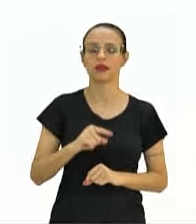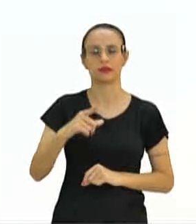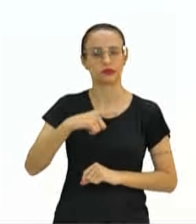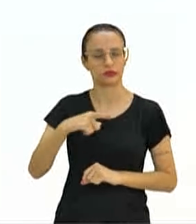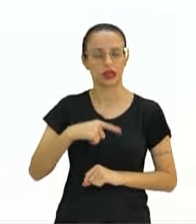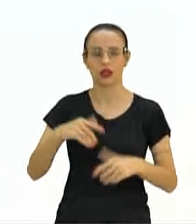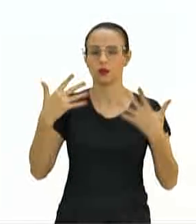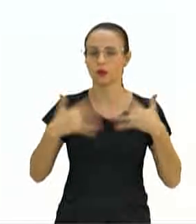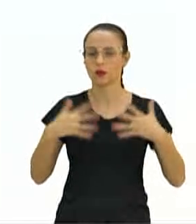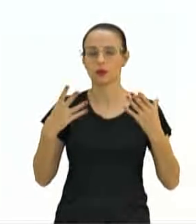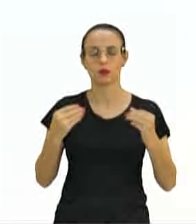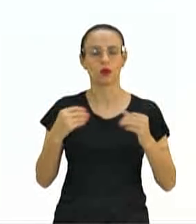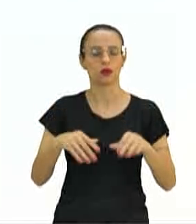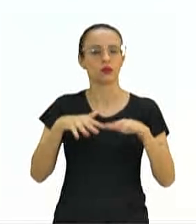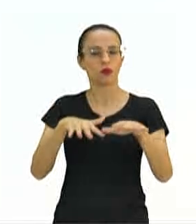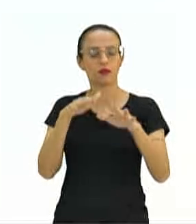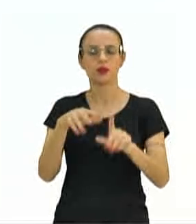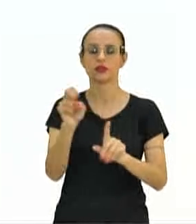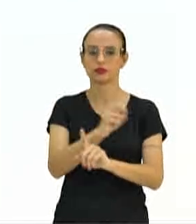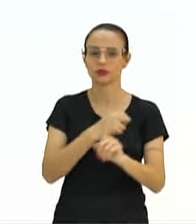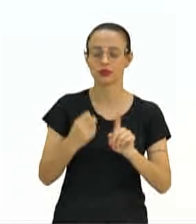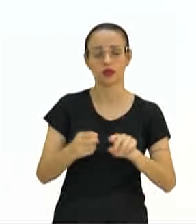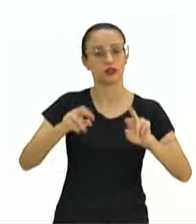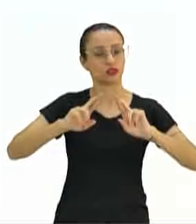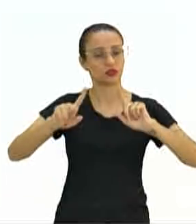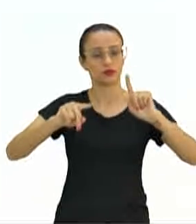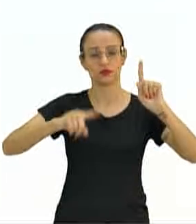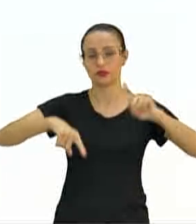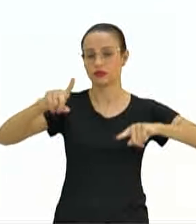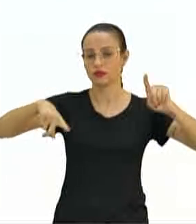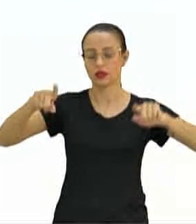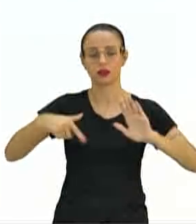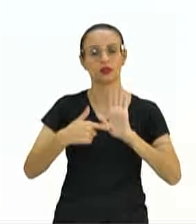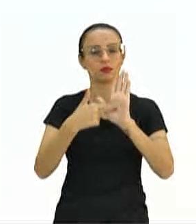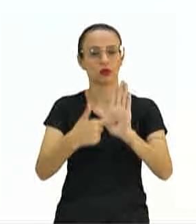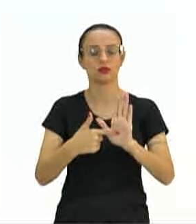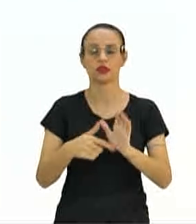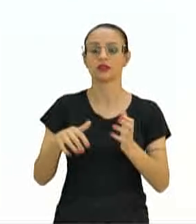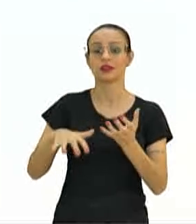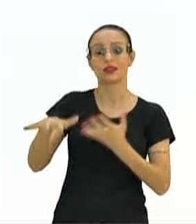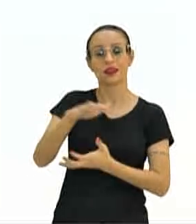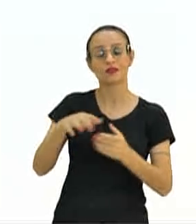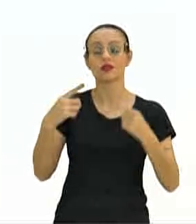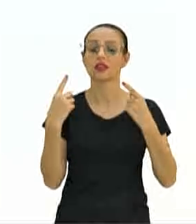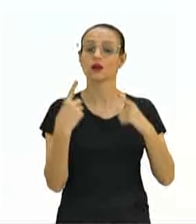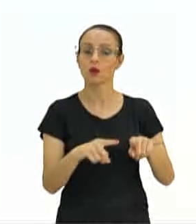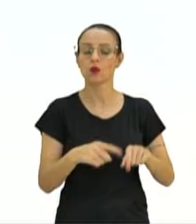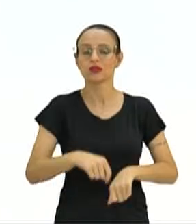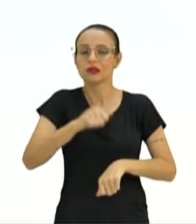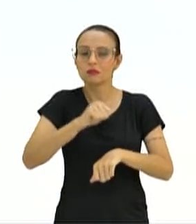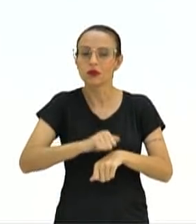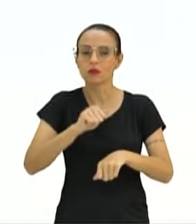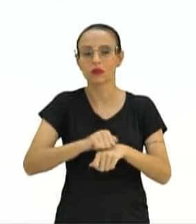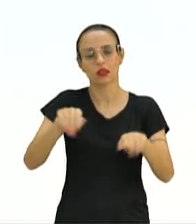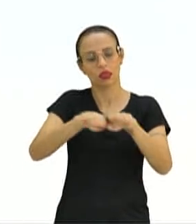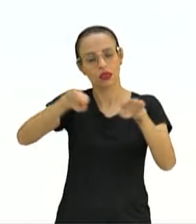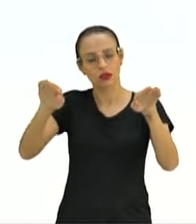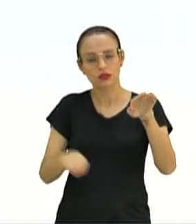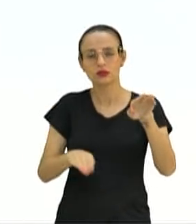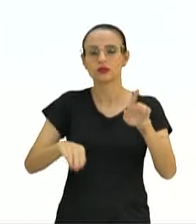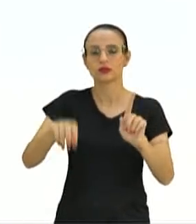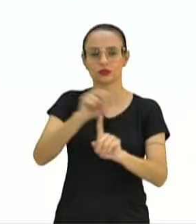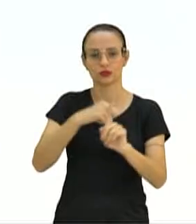movimentos sociais que, embora diferentes entre si, eles expressavam revolta contra a miséria e a exclusão social. Gente, nas